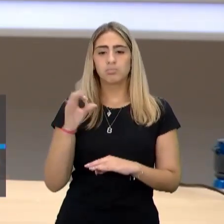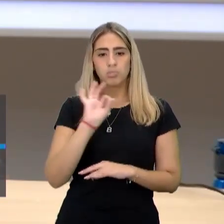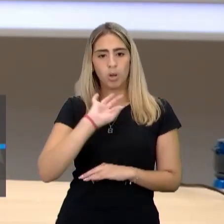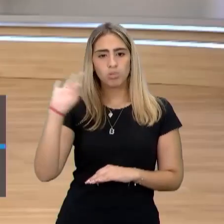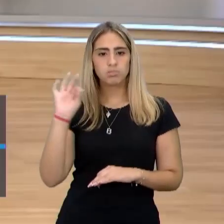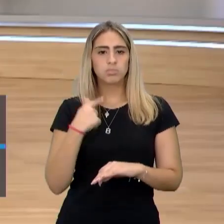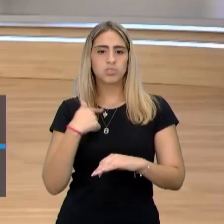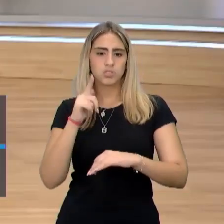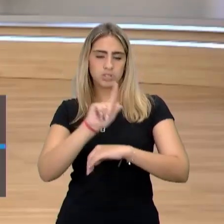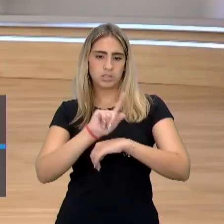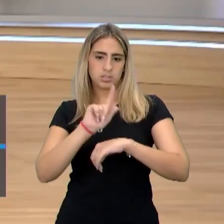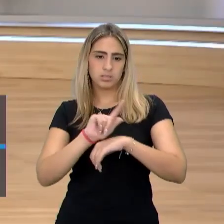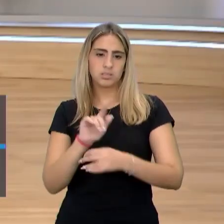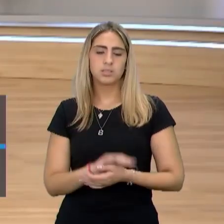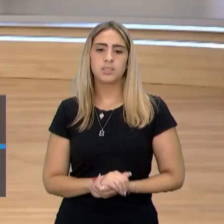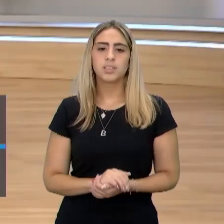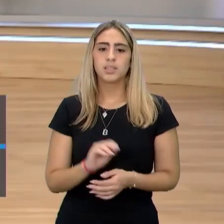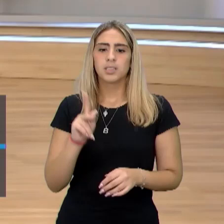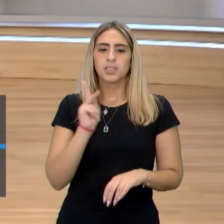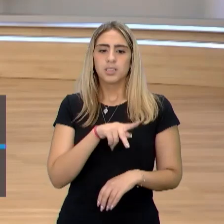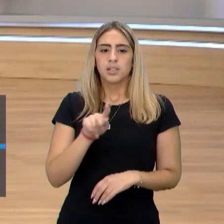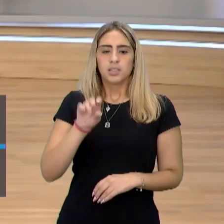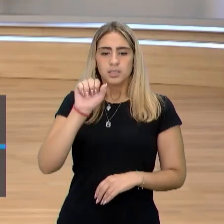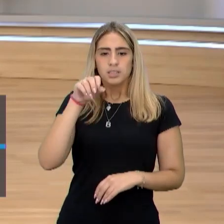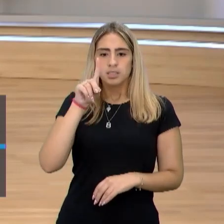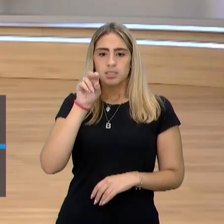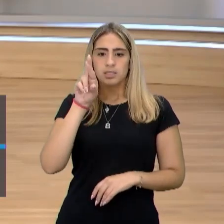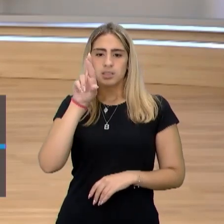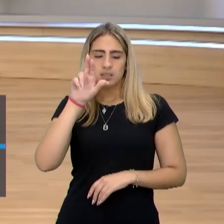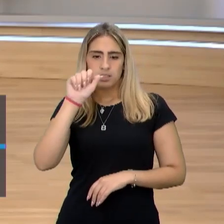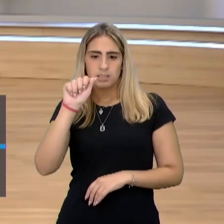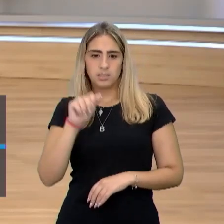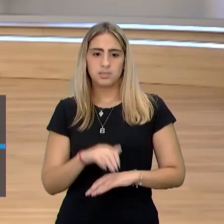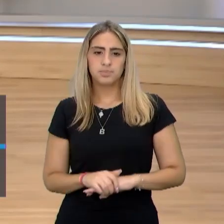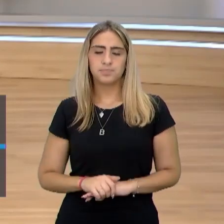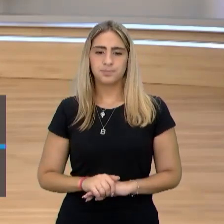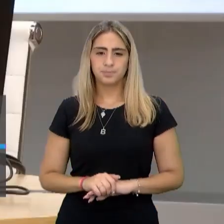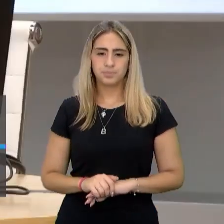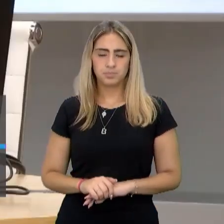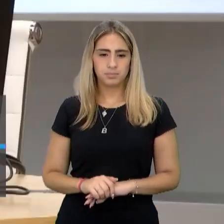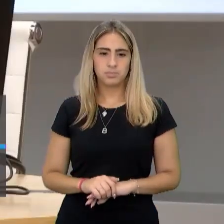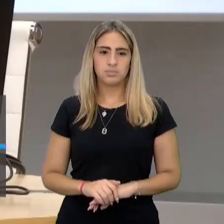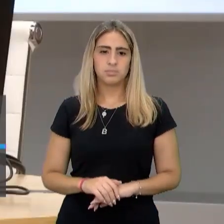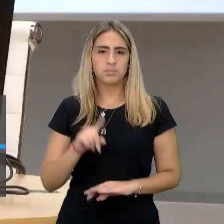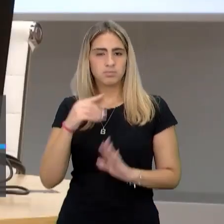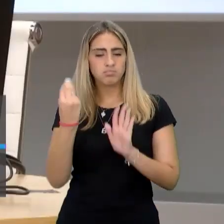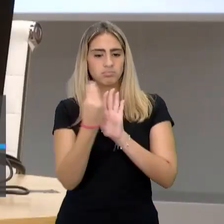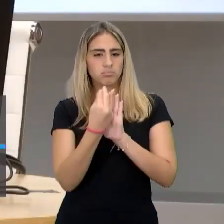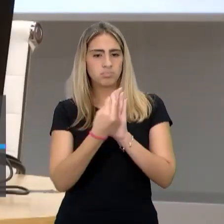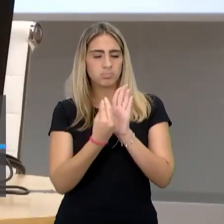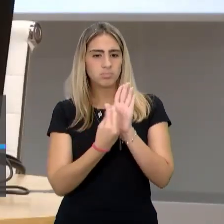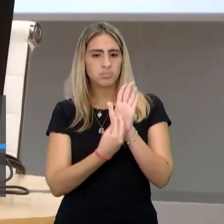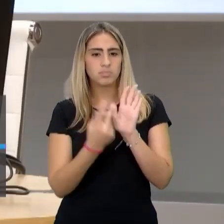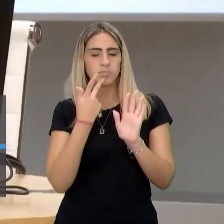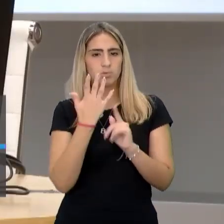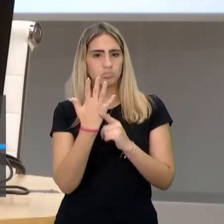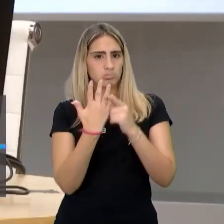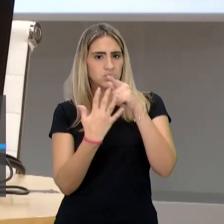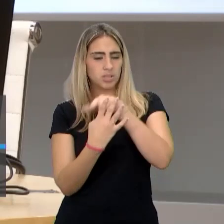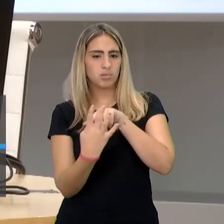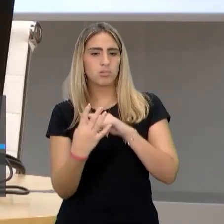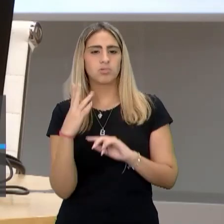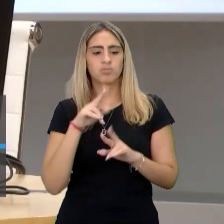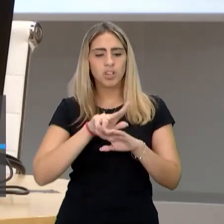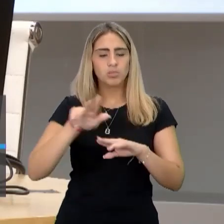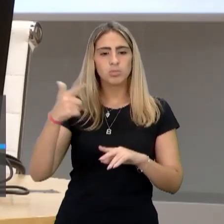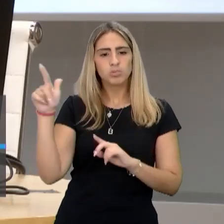Muito bem. Então, a professora Sandra, que você falou? Santa, ela contemplou aí as 5 premissas e eu vi que vários outros